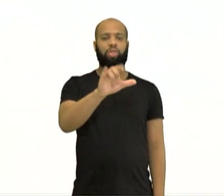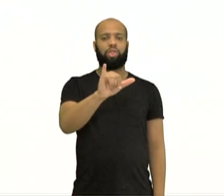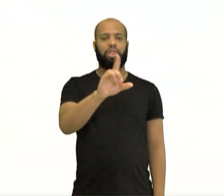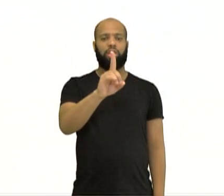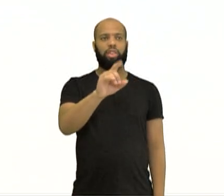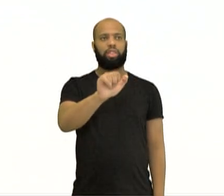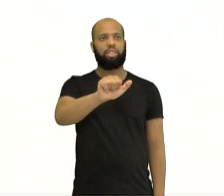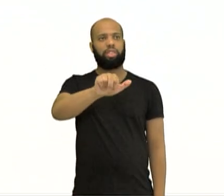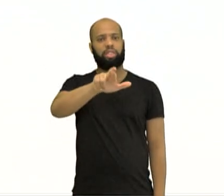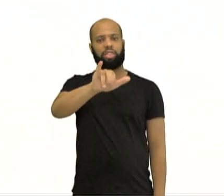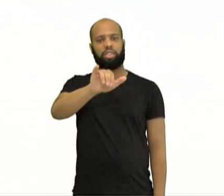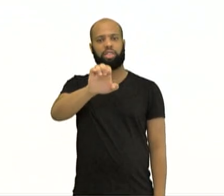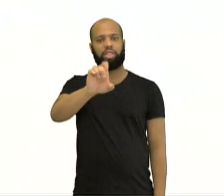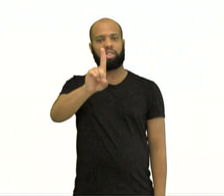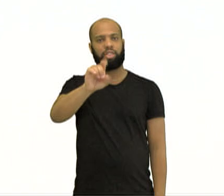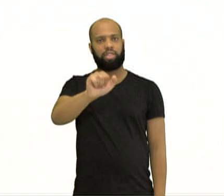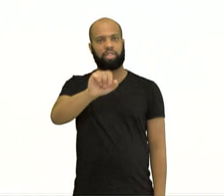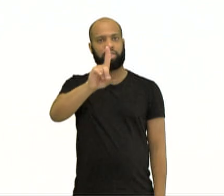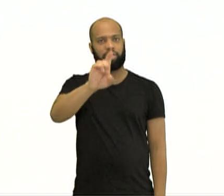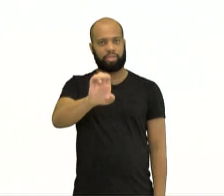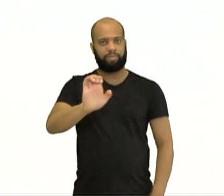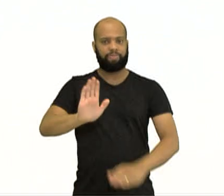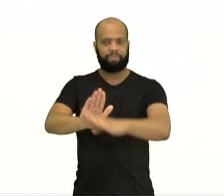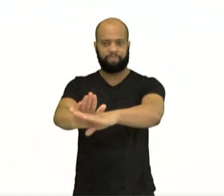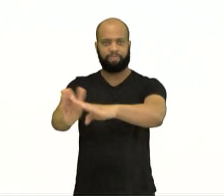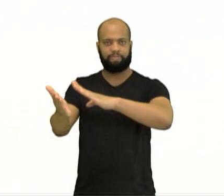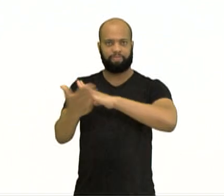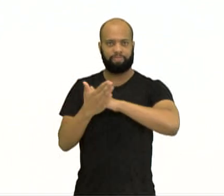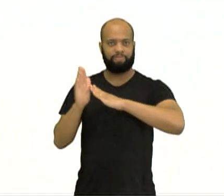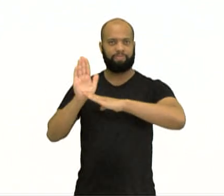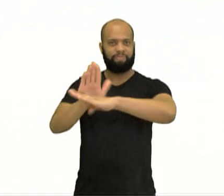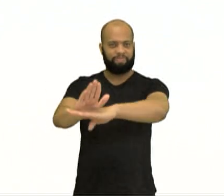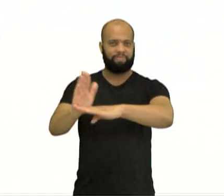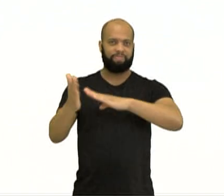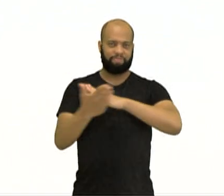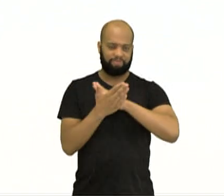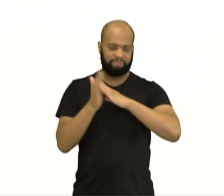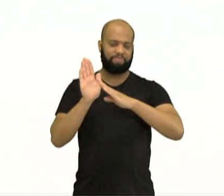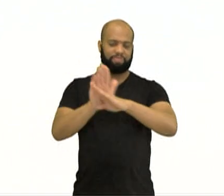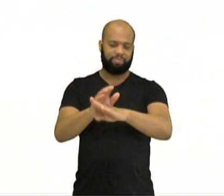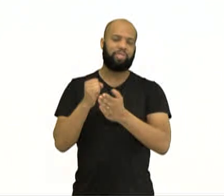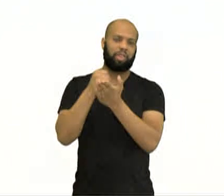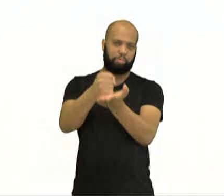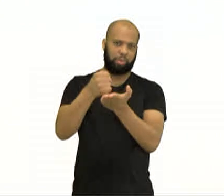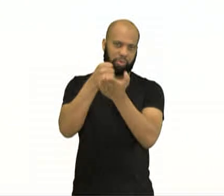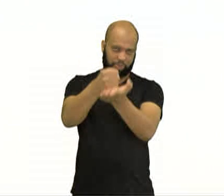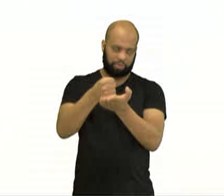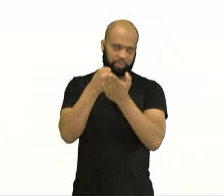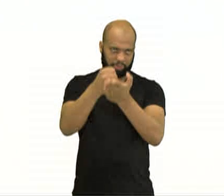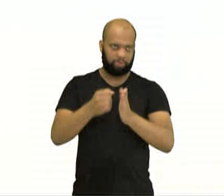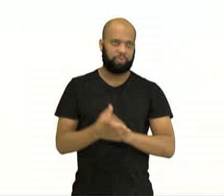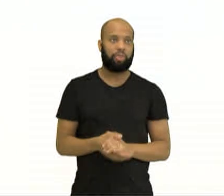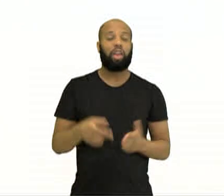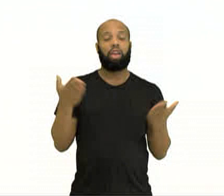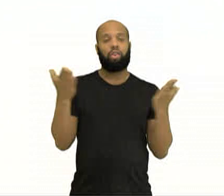solidariedade. Vamos ver agora uma notícia, uma reportagem que trata esse